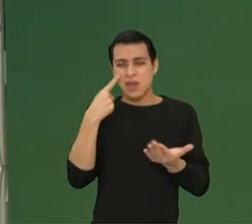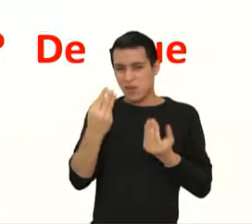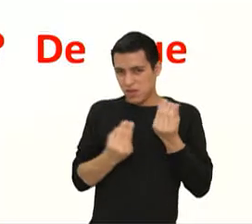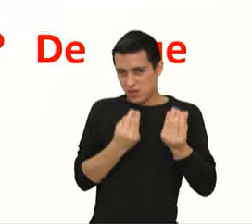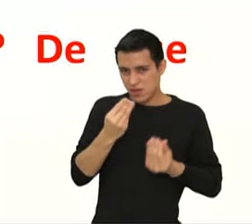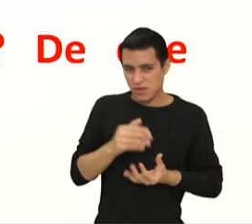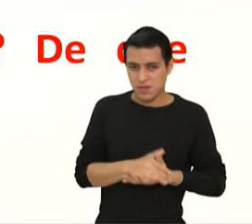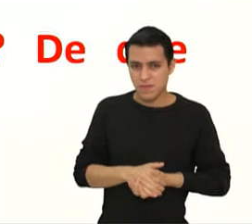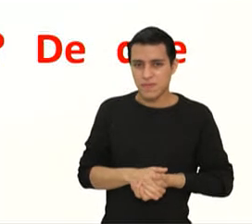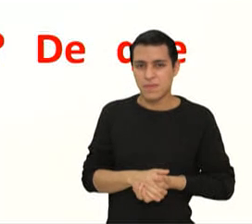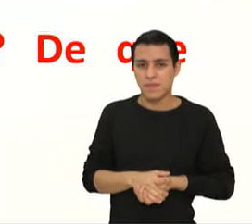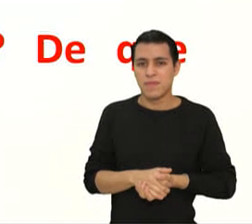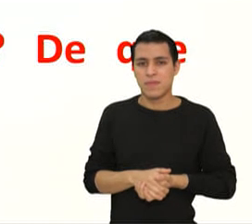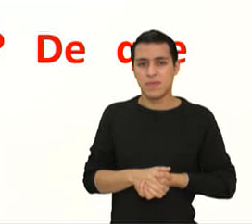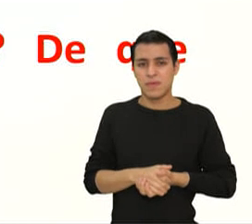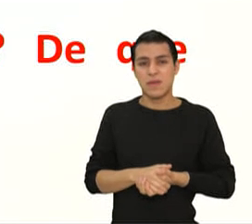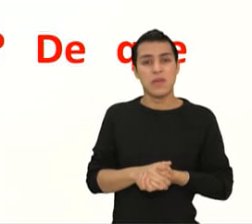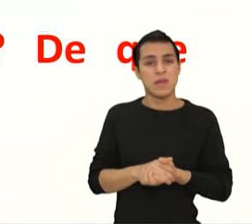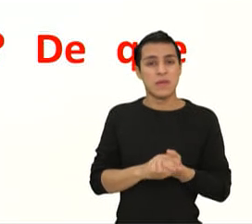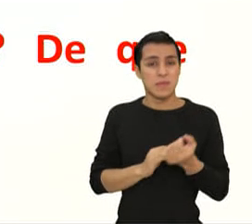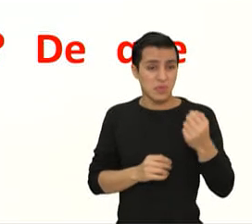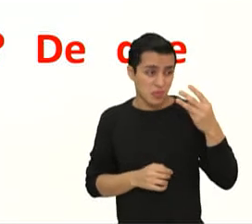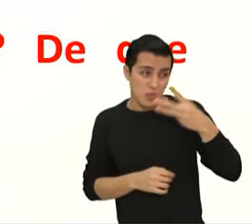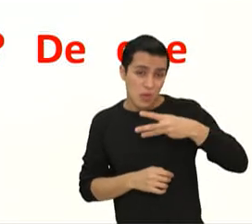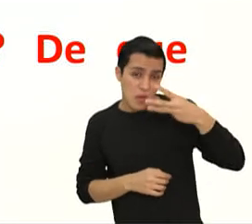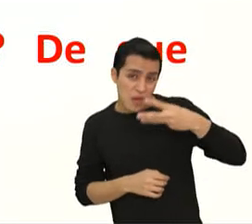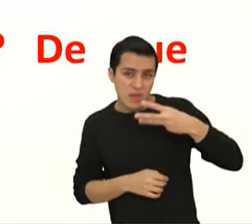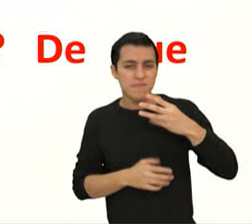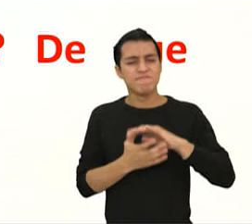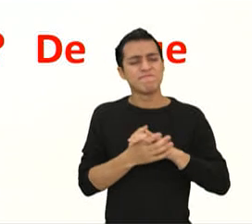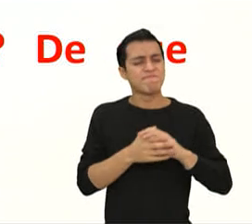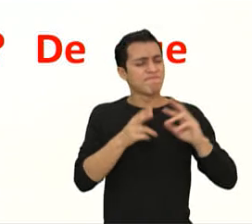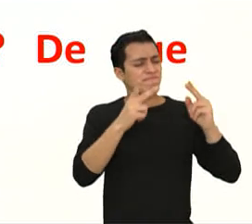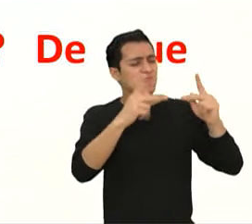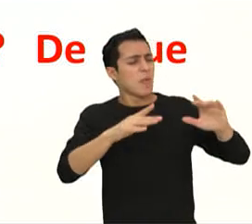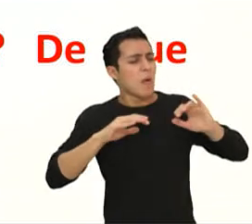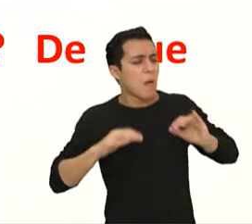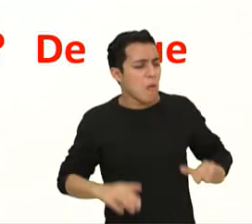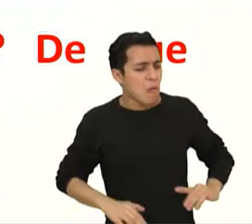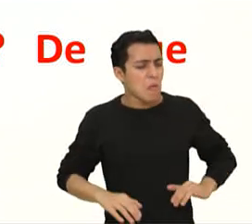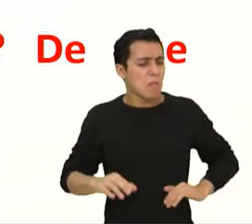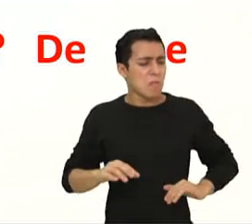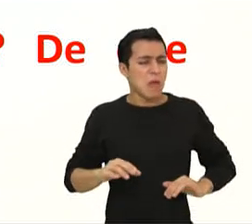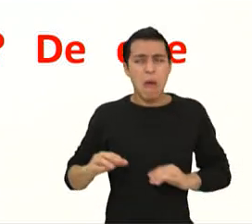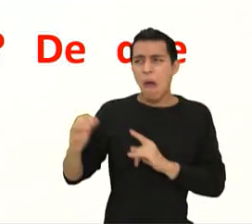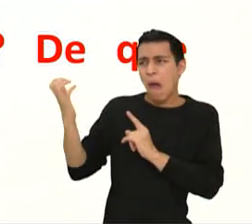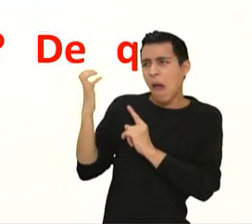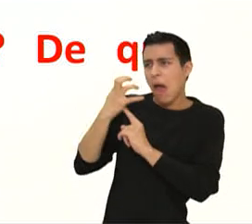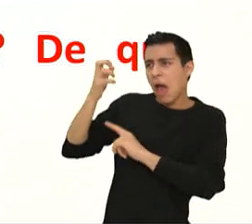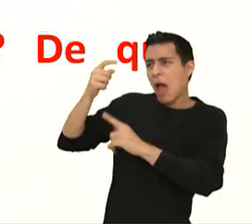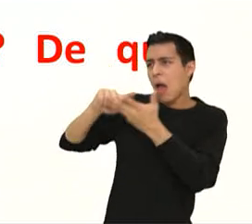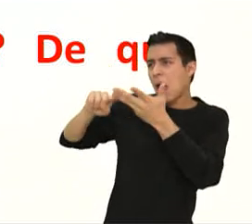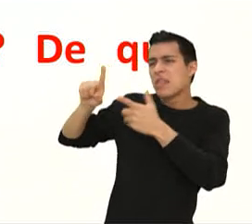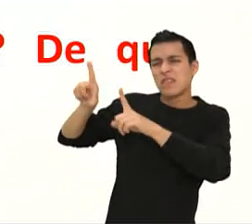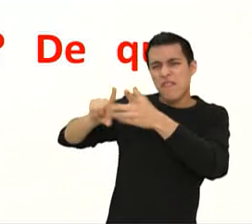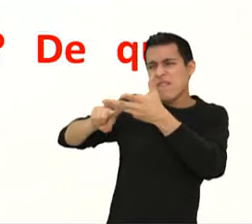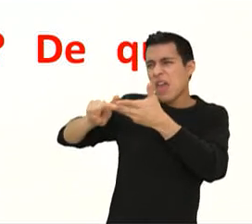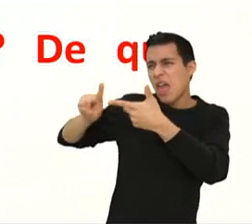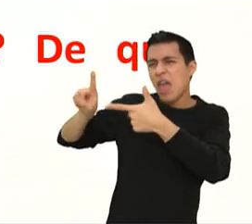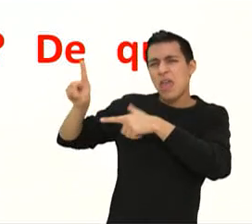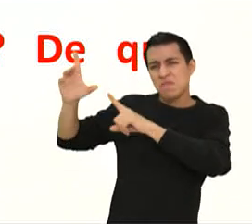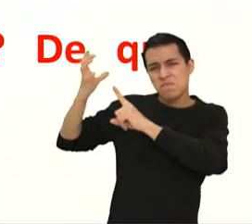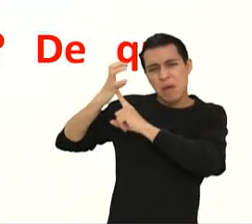comigo. Sugestão número 3. Sua conduta pessoal sofre influência dos meios de comunicação e